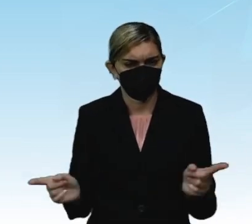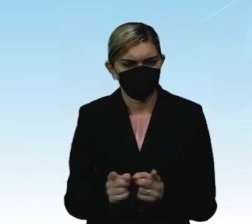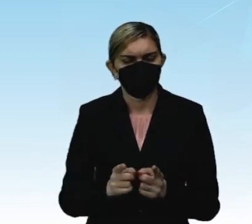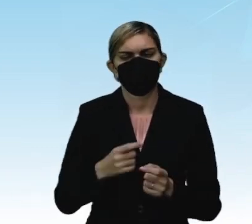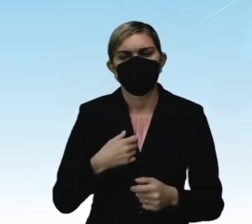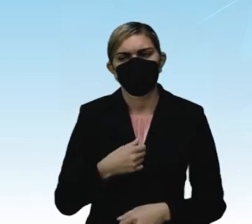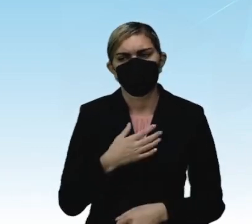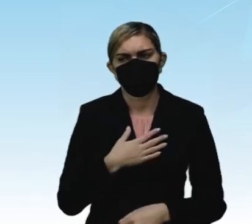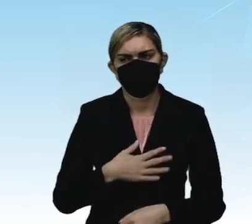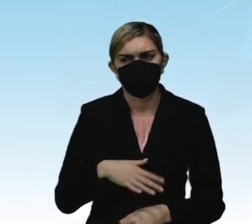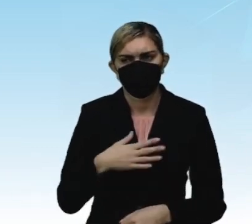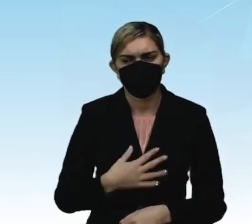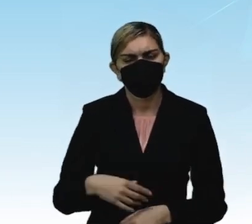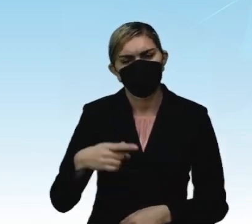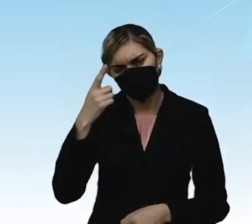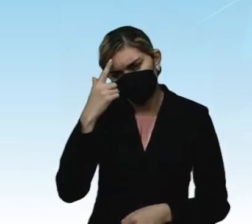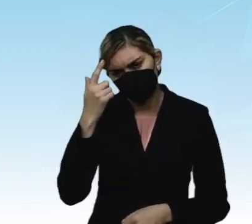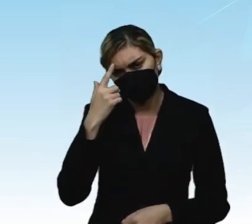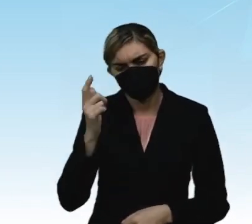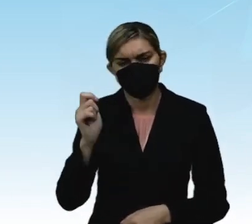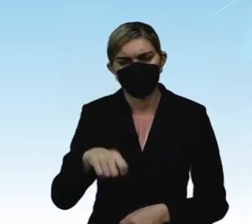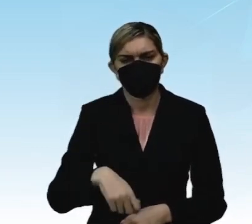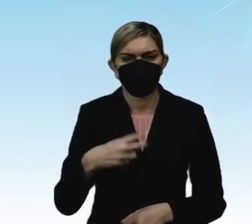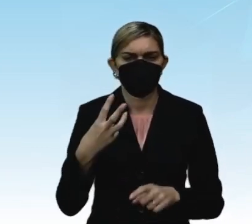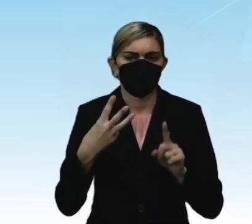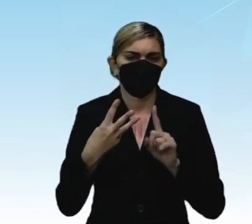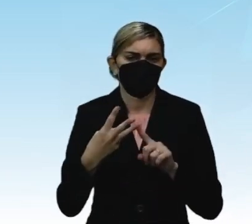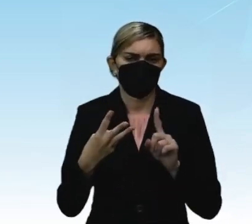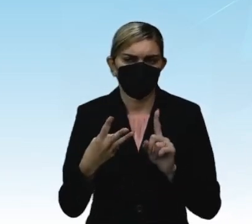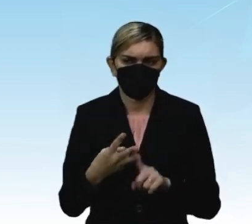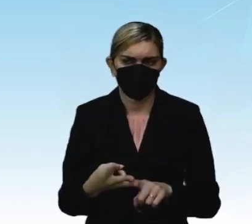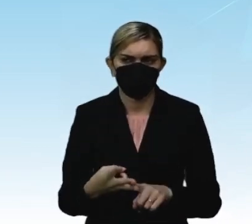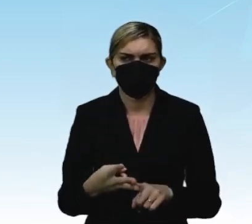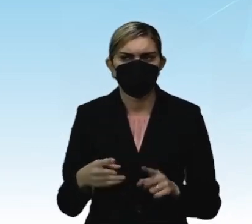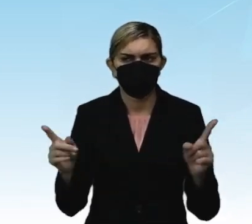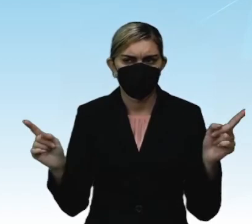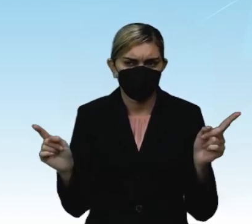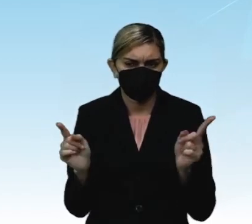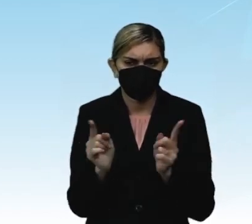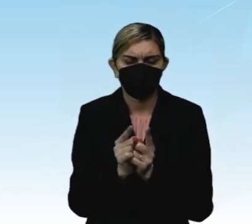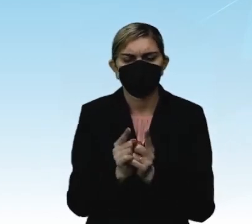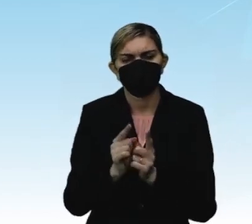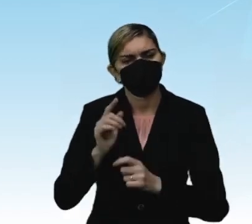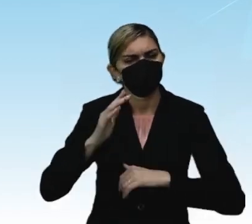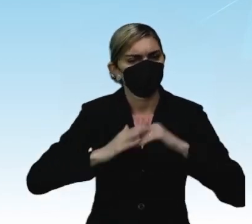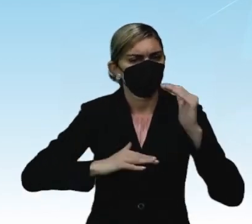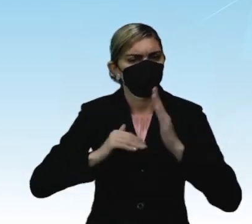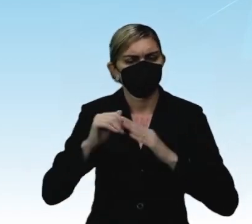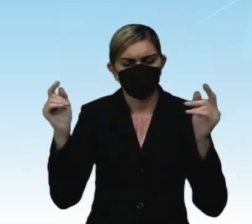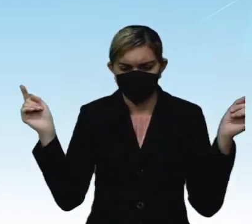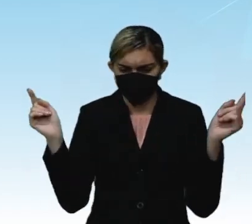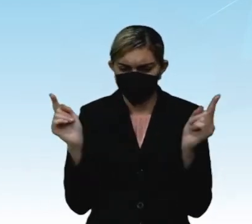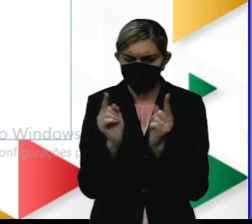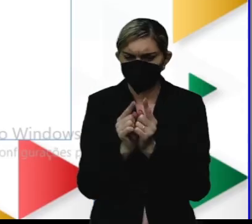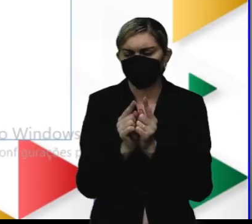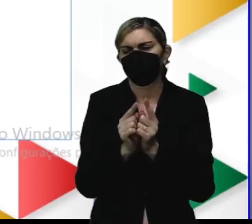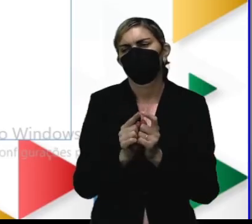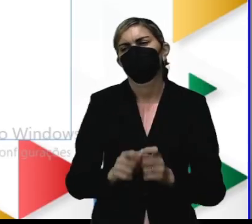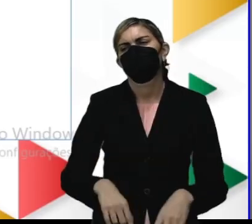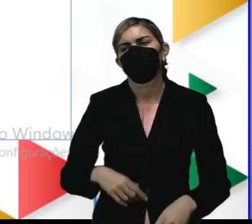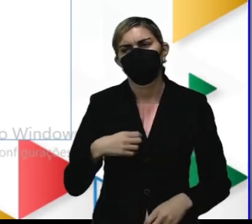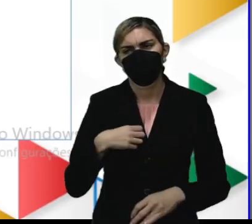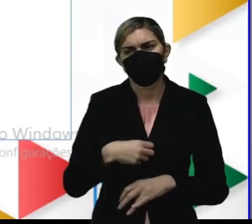tranquilo ali. Eu pensei que não ia dar tempo, mas vamos ver a terceira. A terceira é bem prática, bem curtinha ainda. Bora lá,